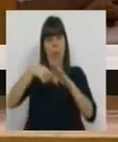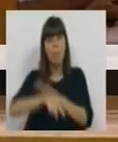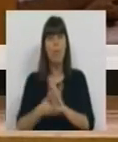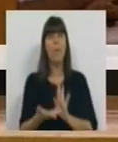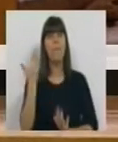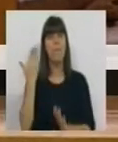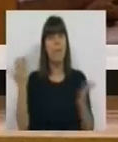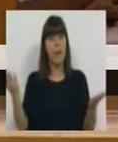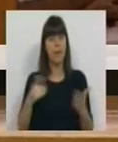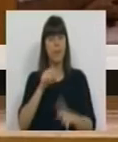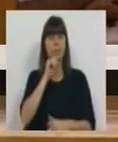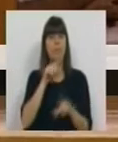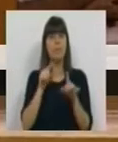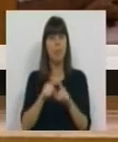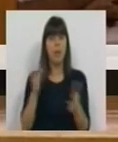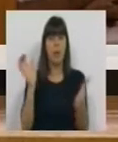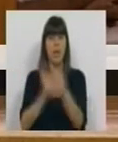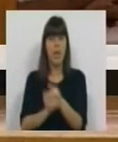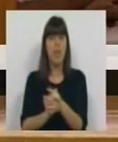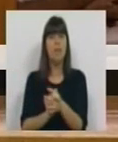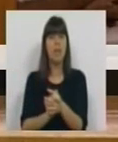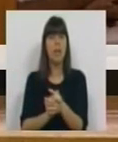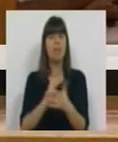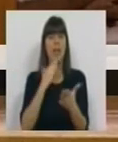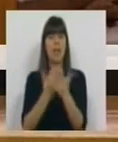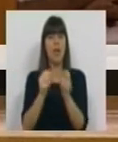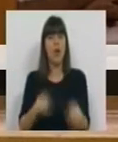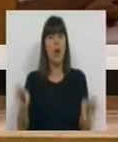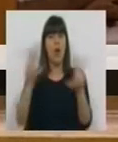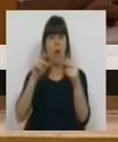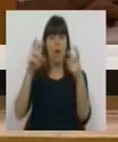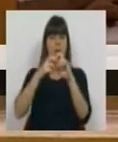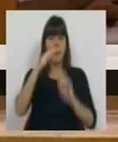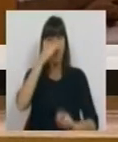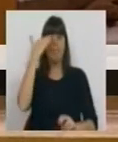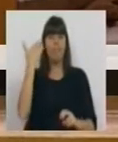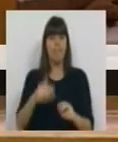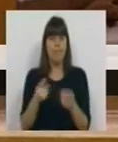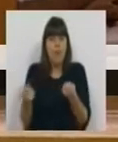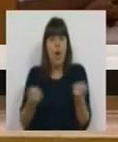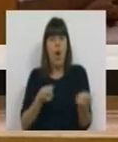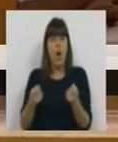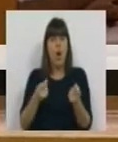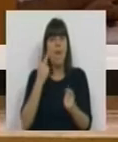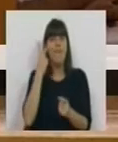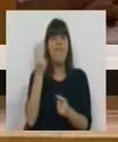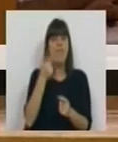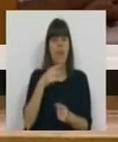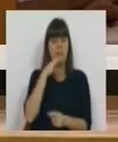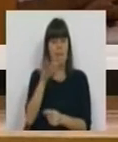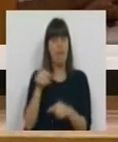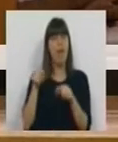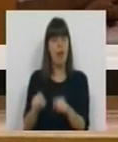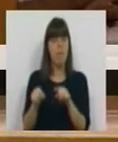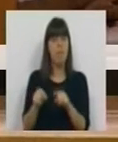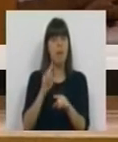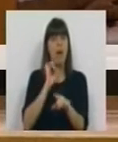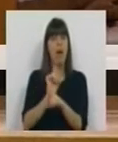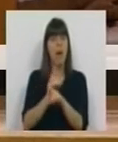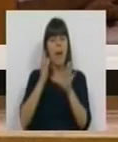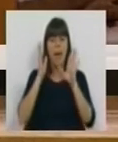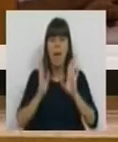profundidade. A possibilidade do casamento gerou novos problemas e dificuldades na organização de vida destas famílias, às